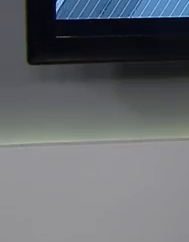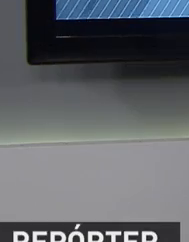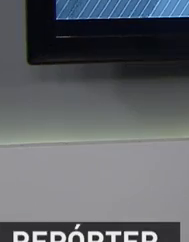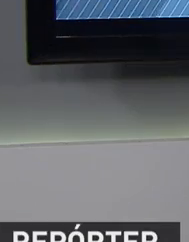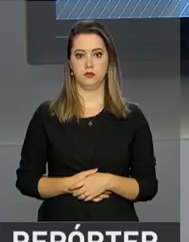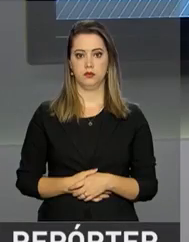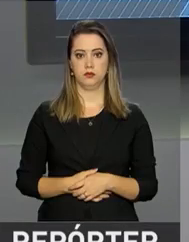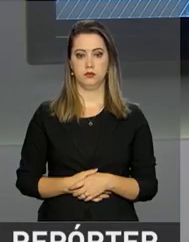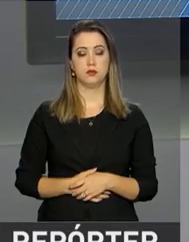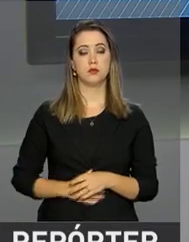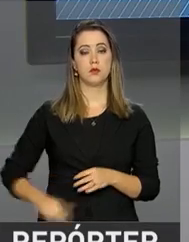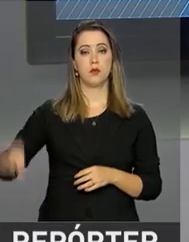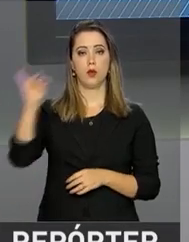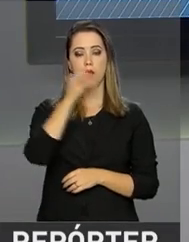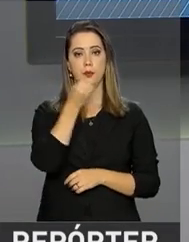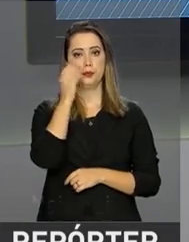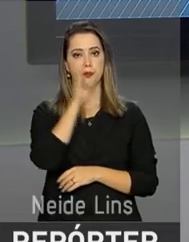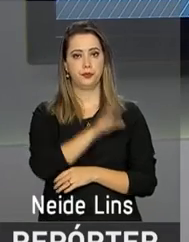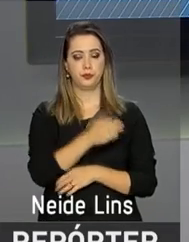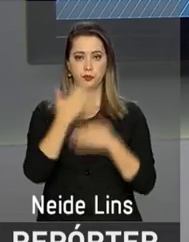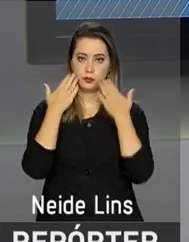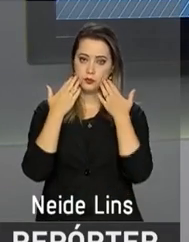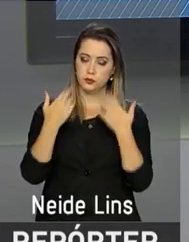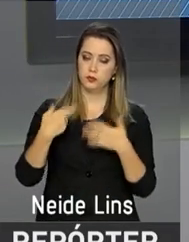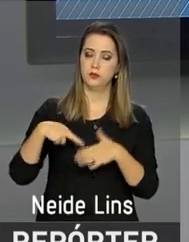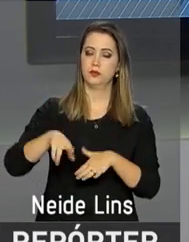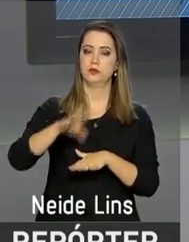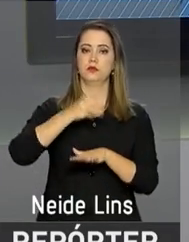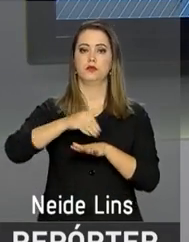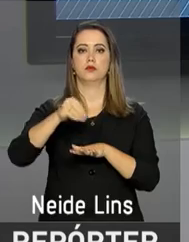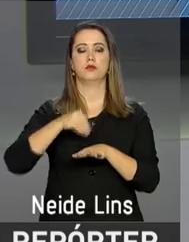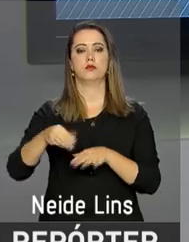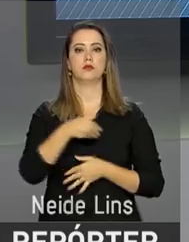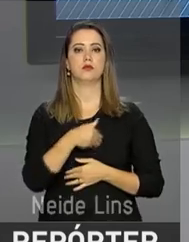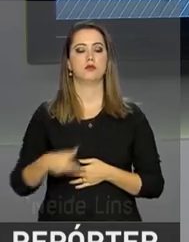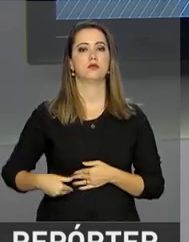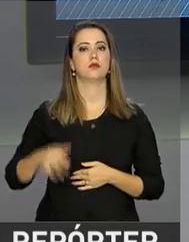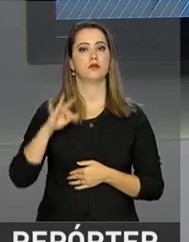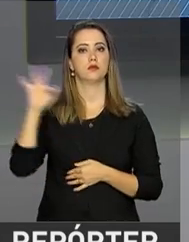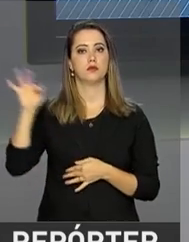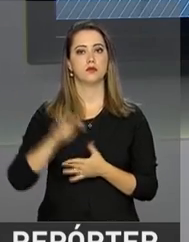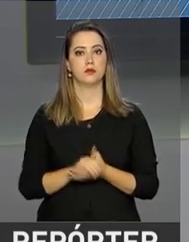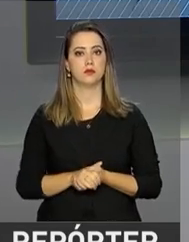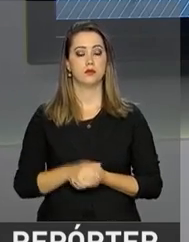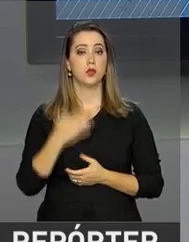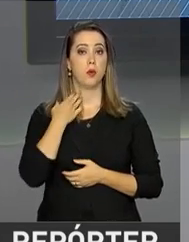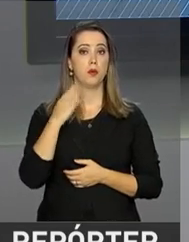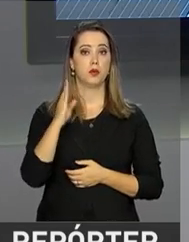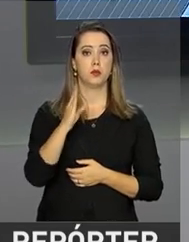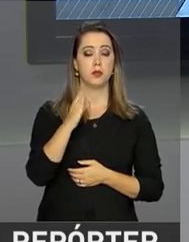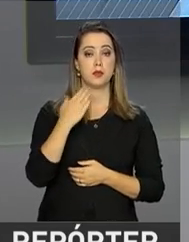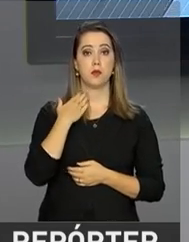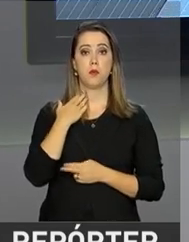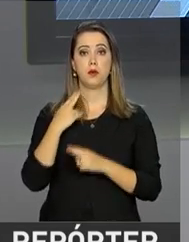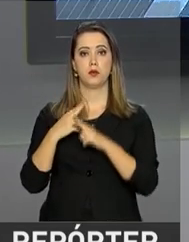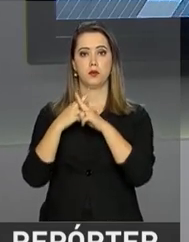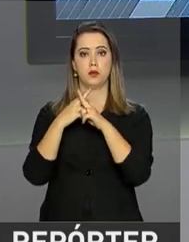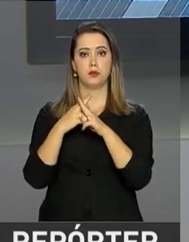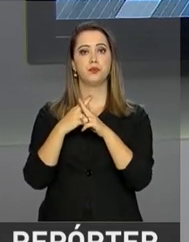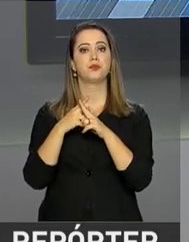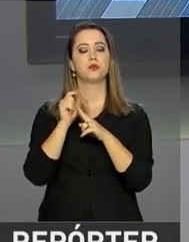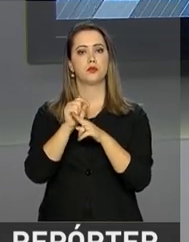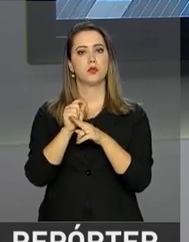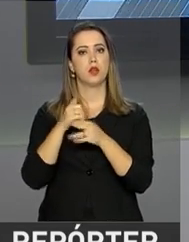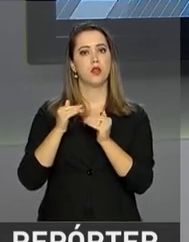olá boa tarde começa agora repórter nbr com as notícias do governo federal banco do brasil e caixa econômica